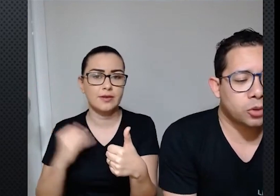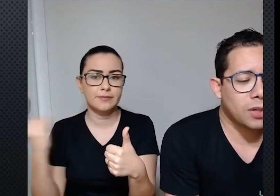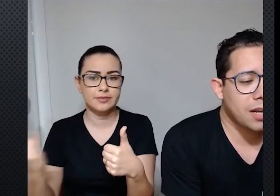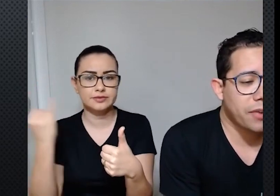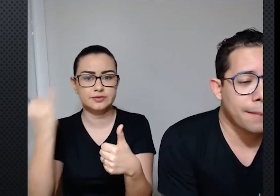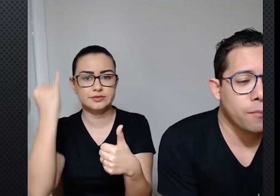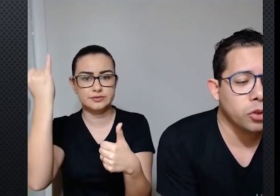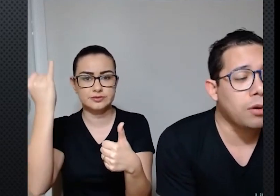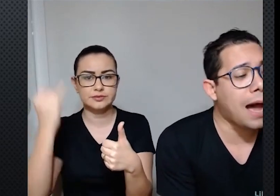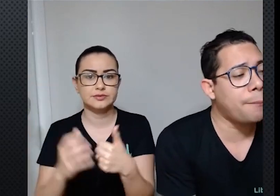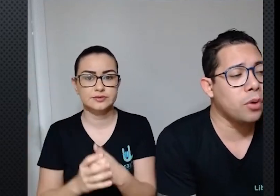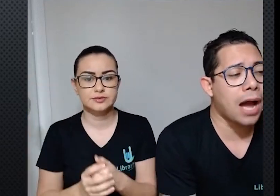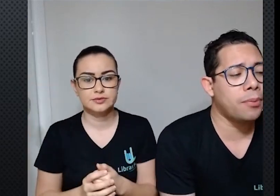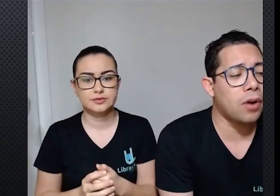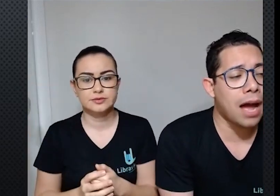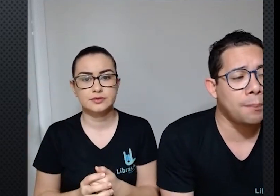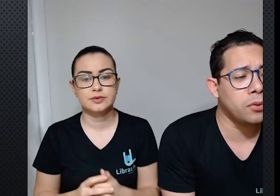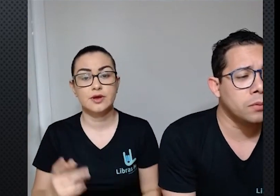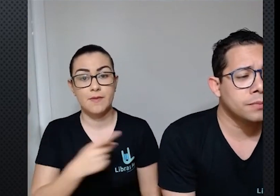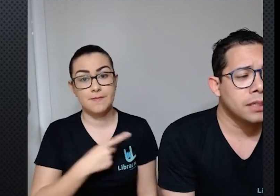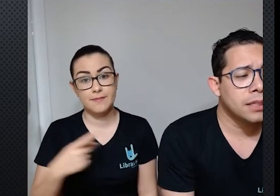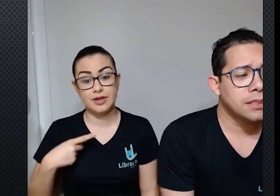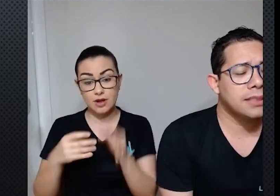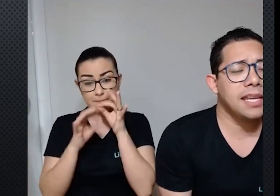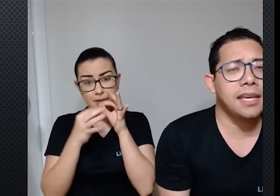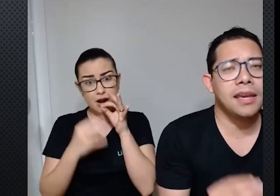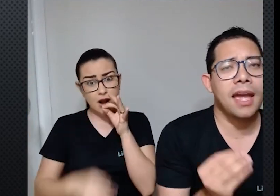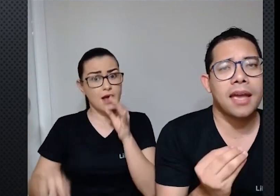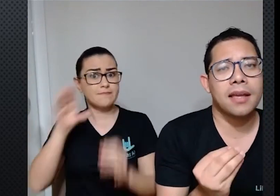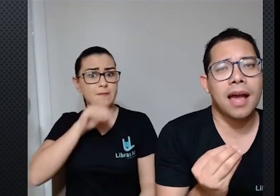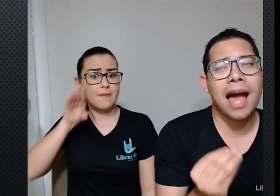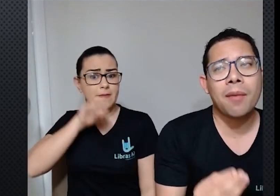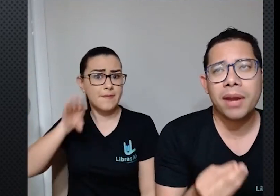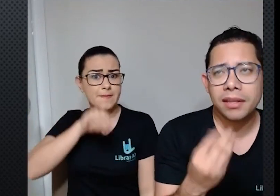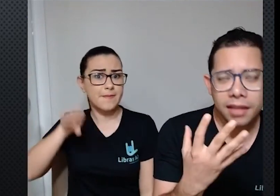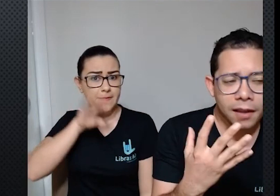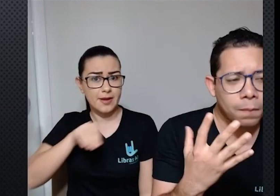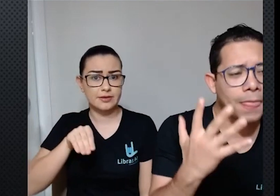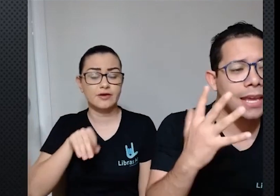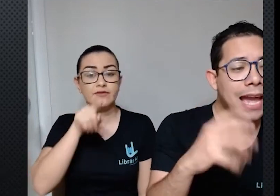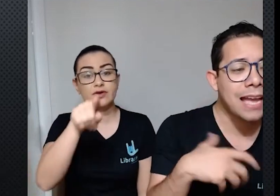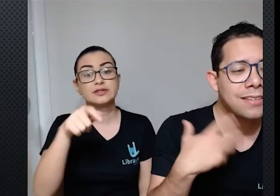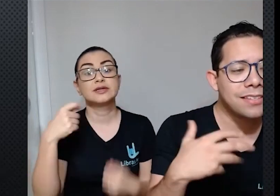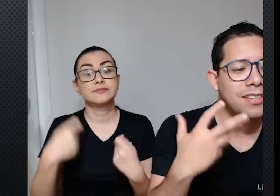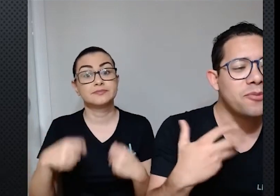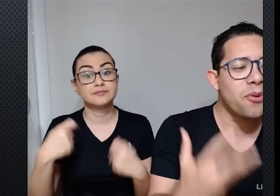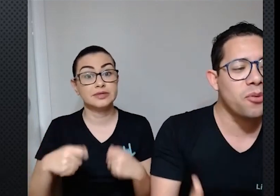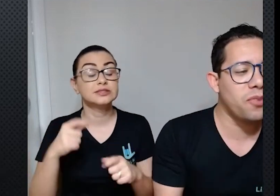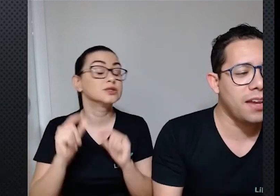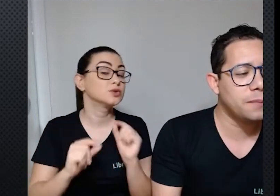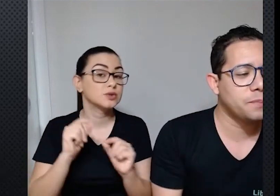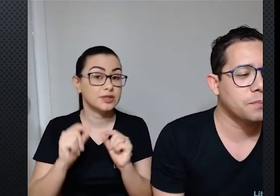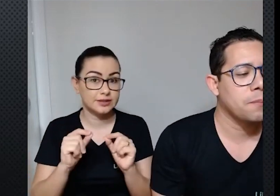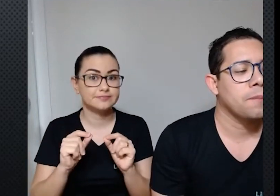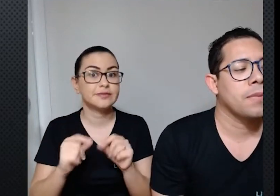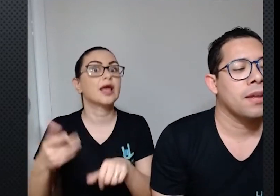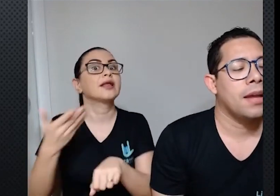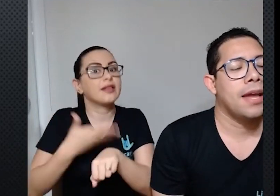O pastor ele fala muito rápido. Você tem que aprender e a